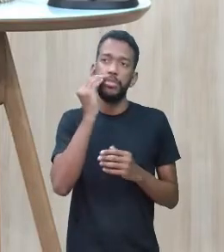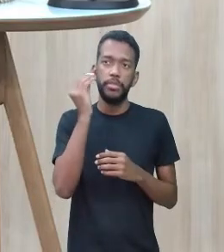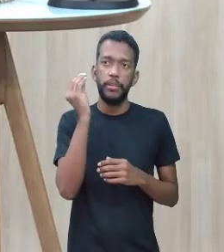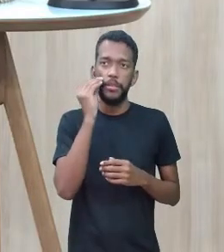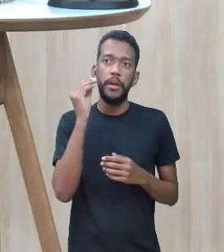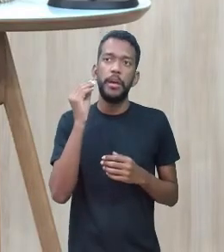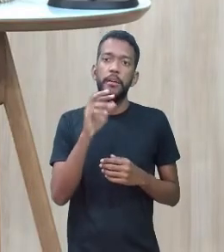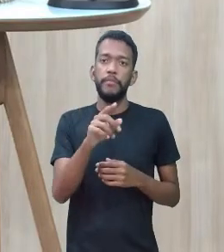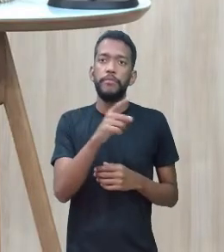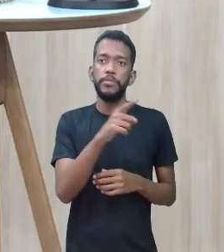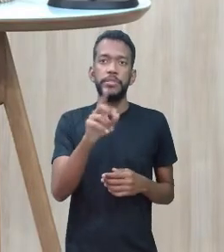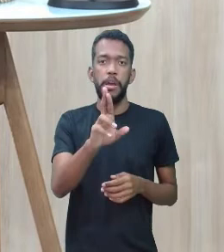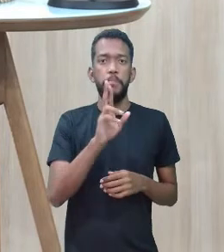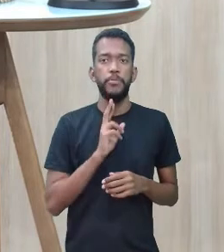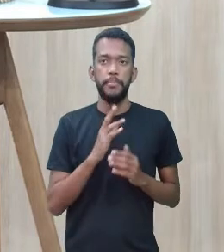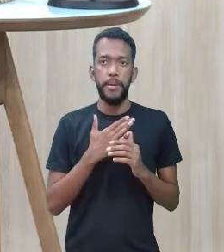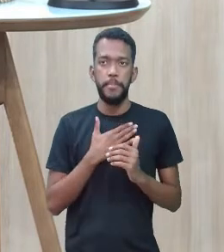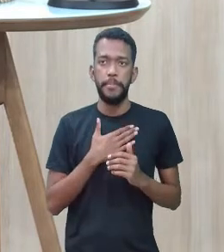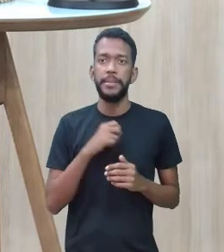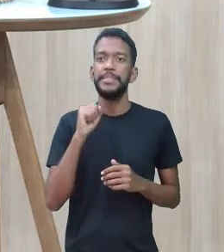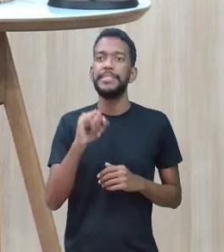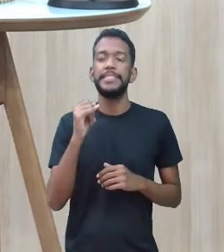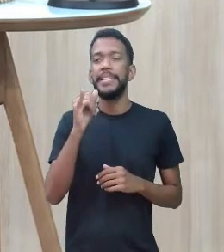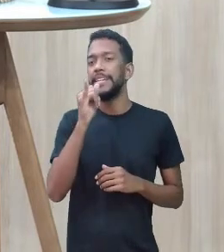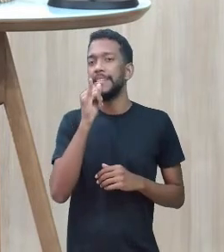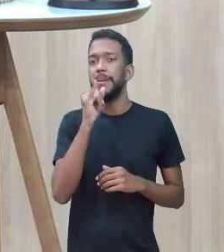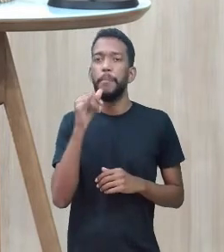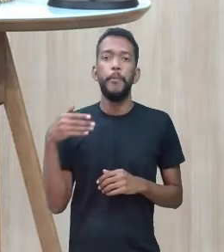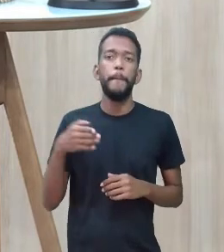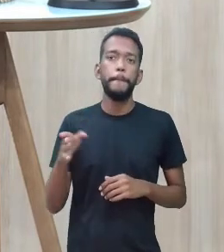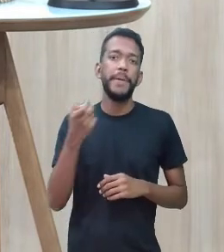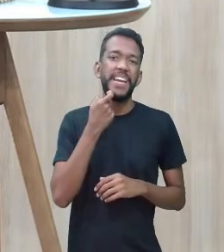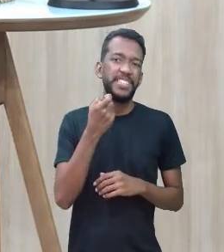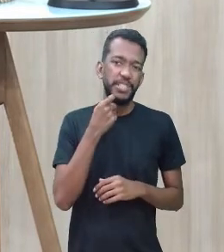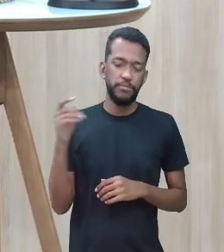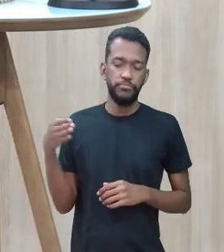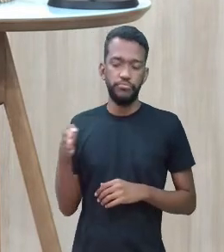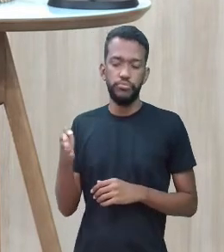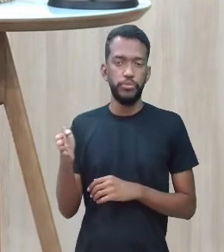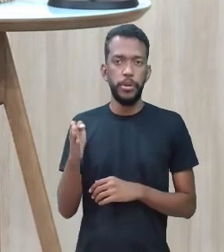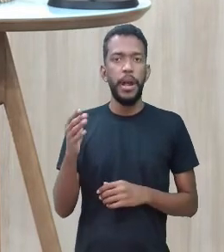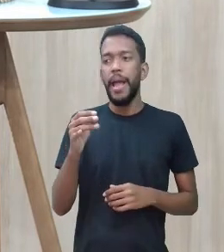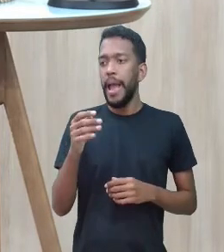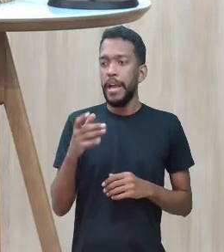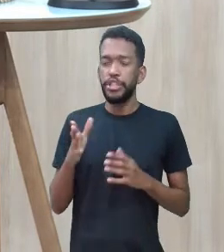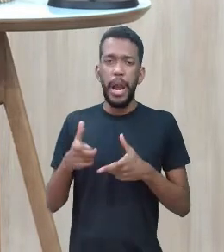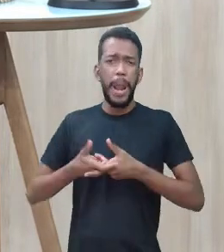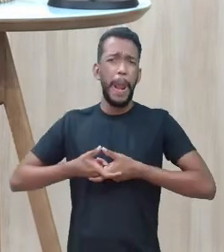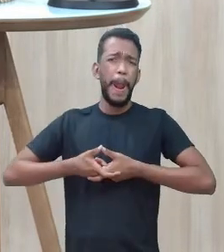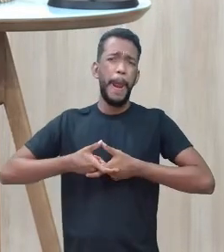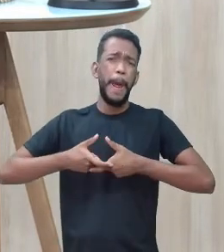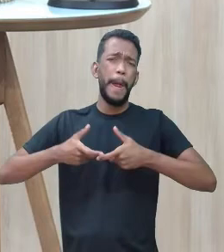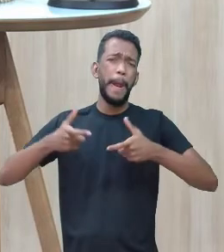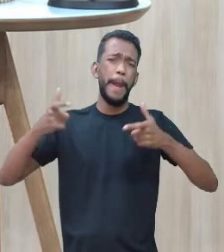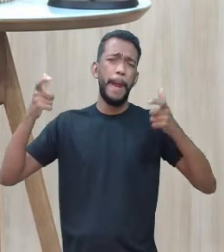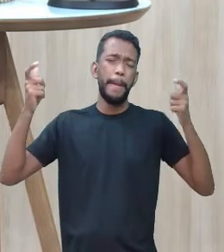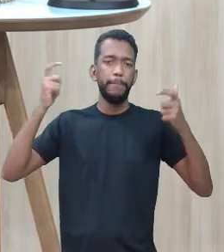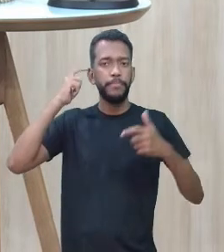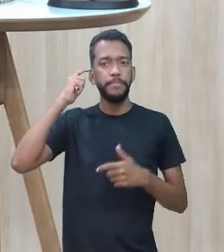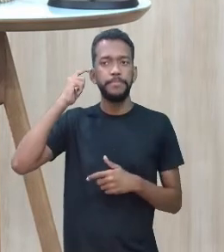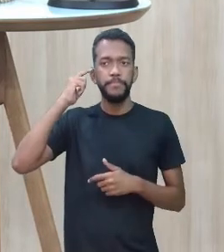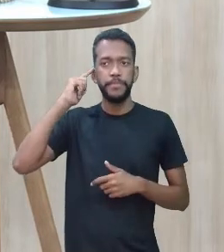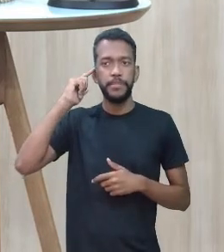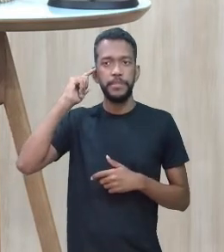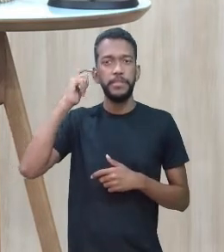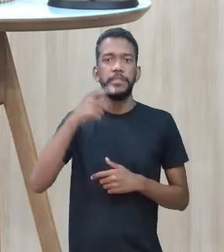responder para mim. Se aquela espécie de peixe, ela aumenta a população dela e